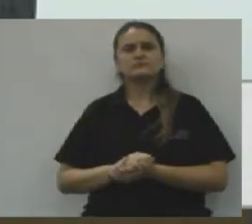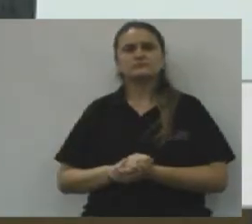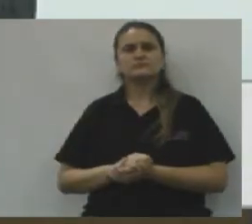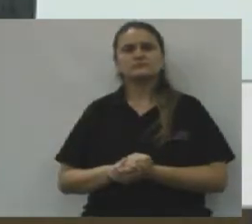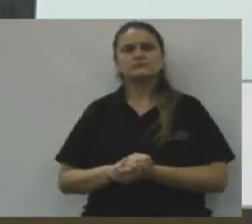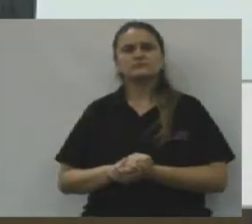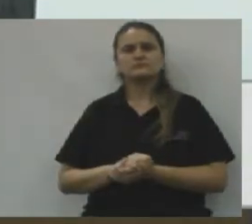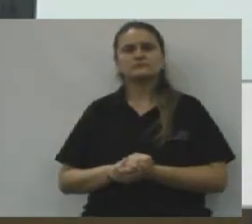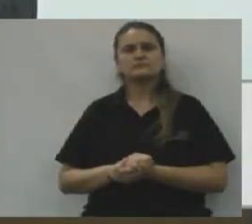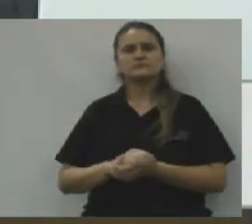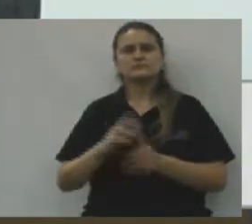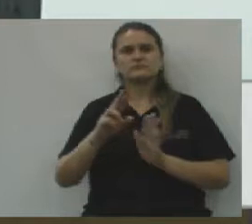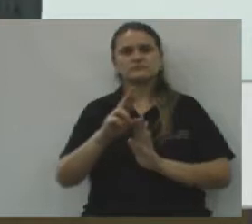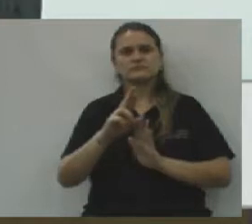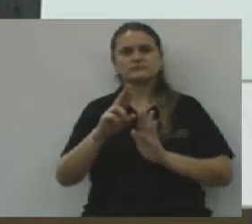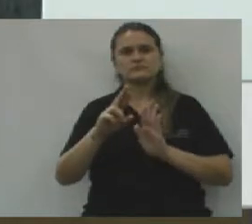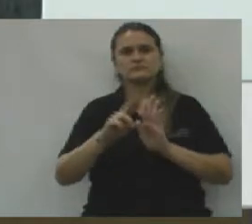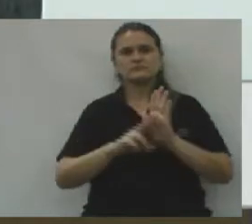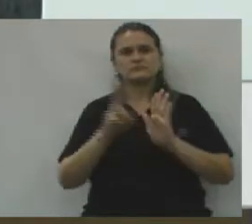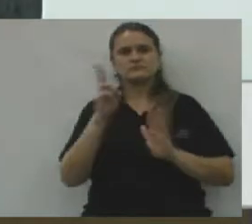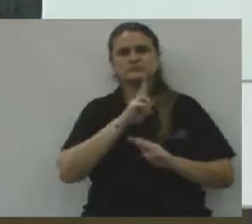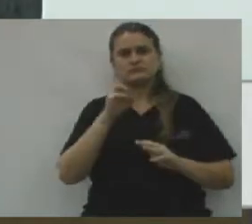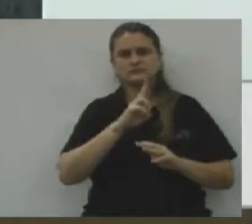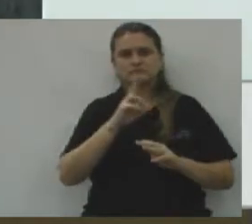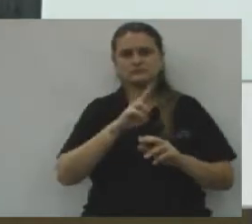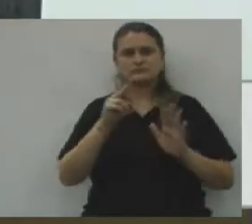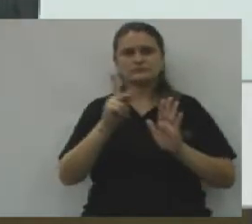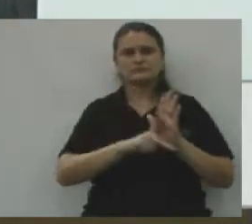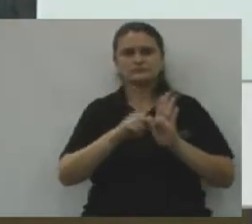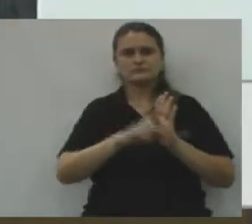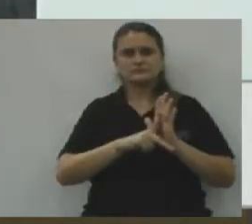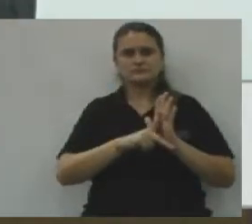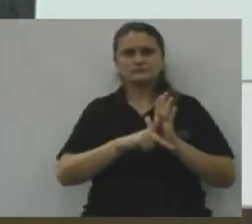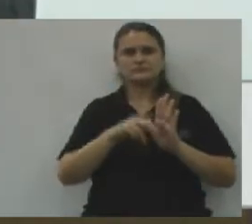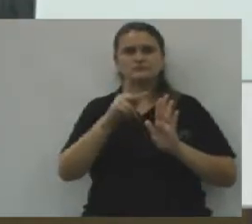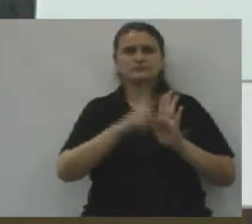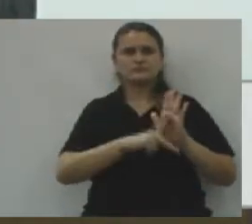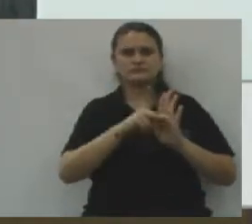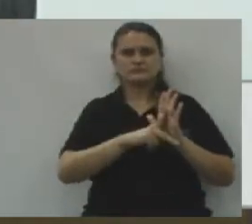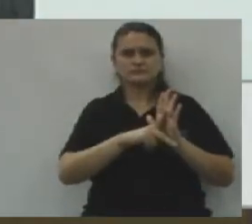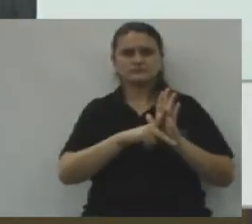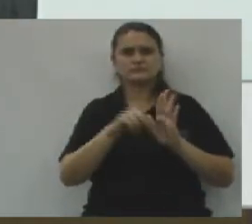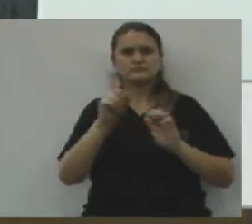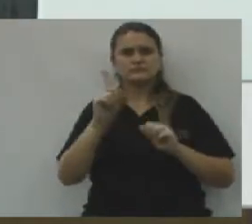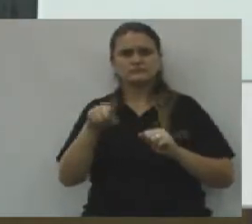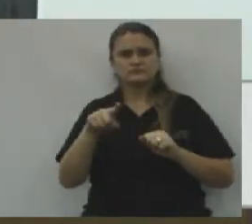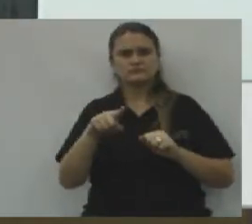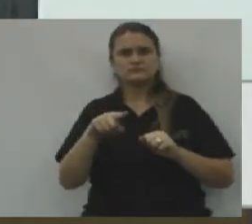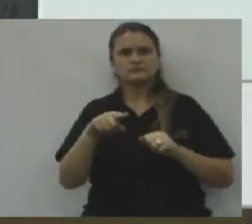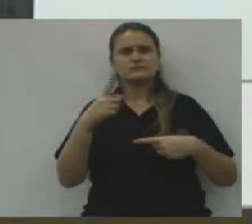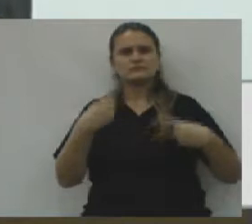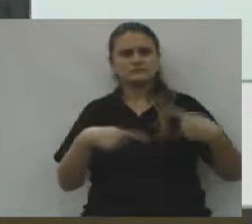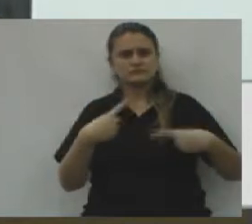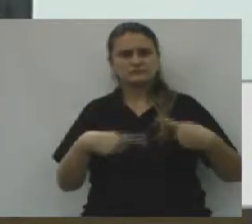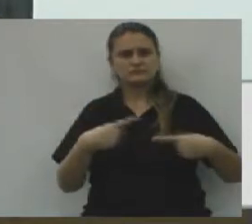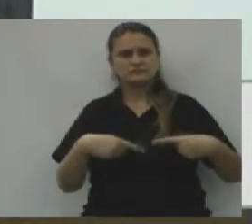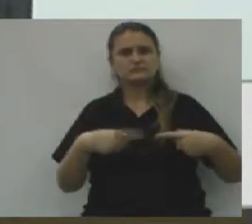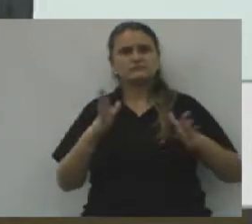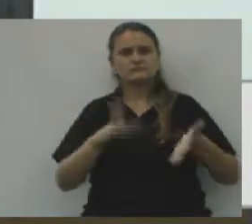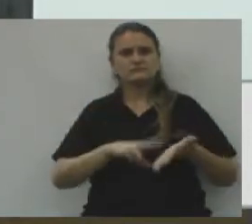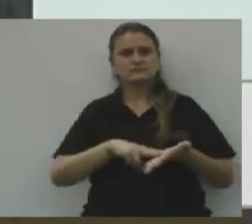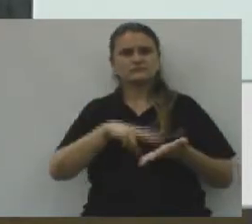a questão do regime de urgência do referido projeto, projeto esse que foi amplamente discutido na parte